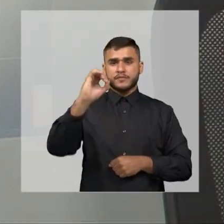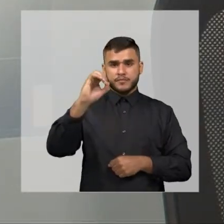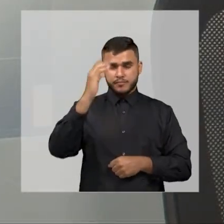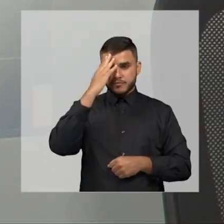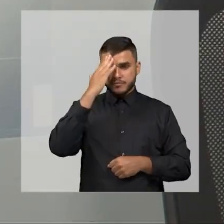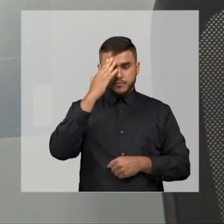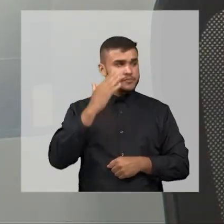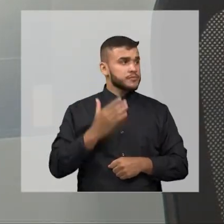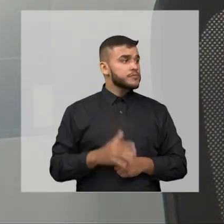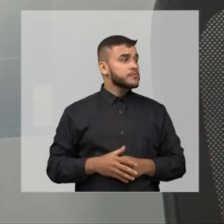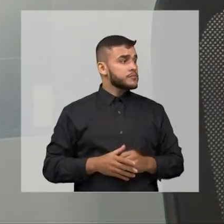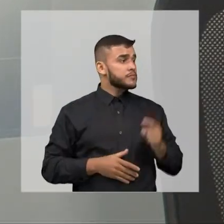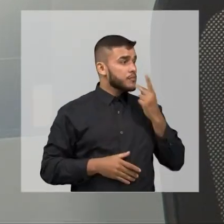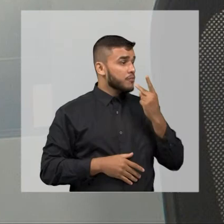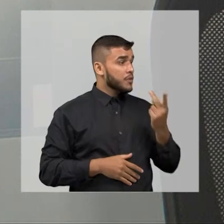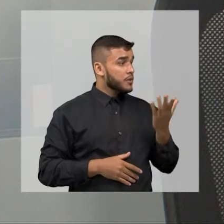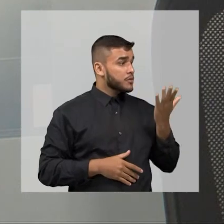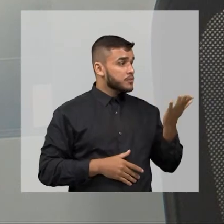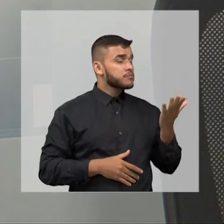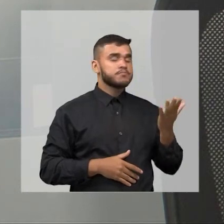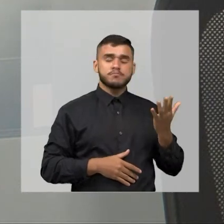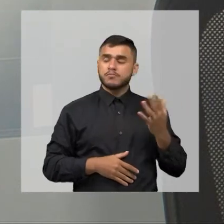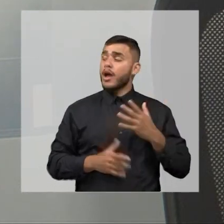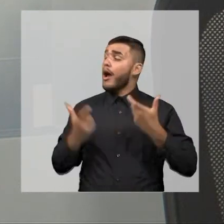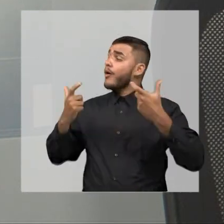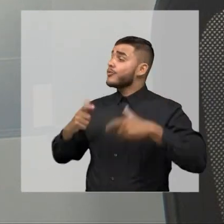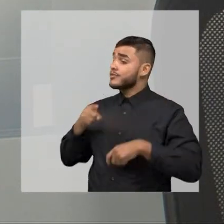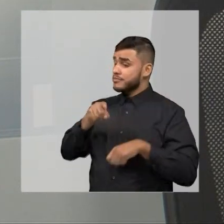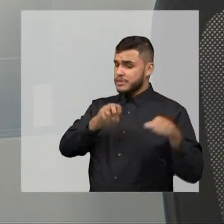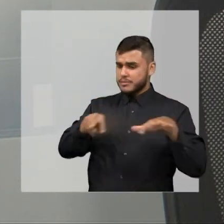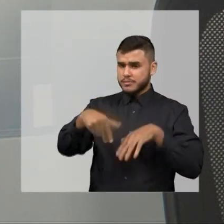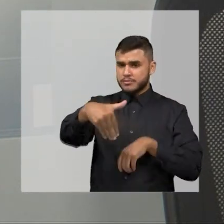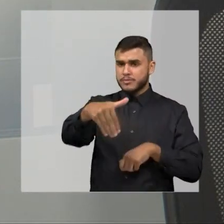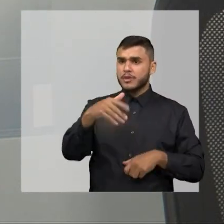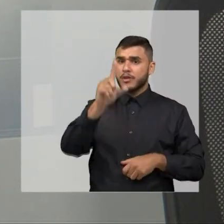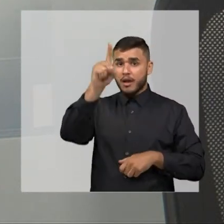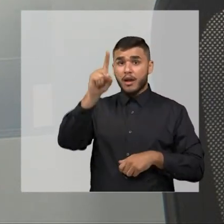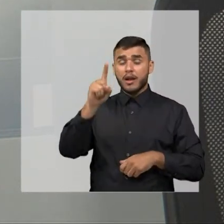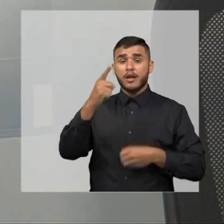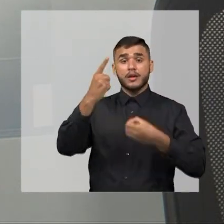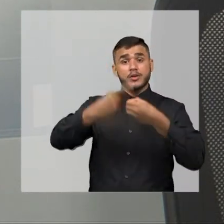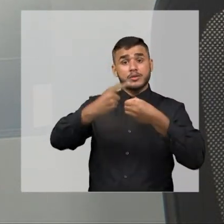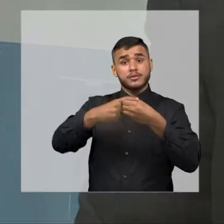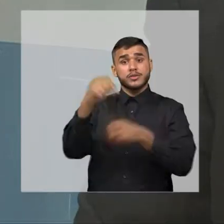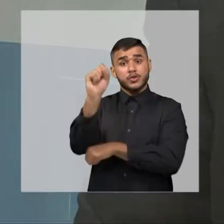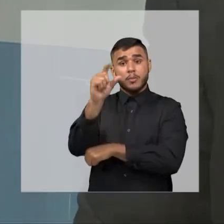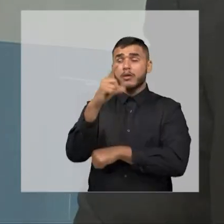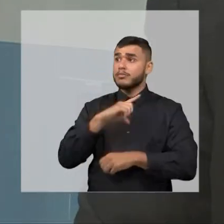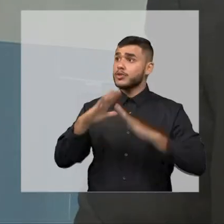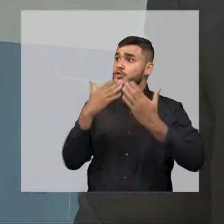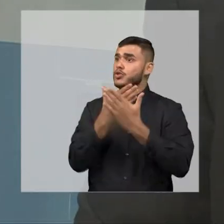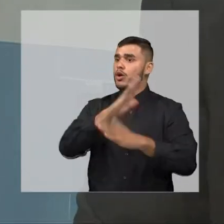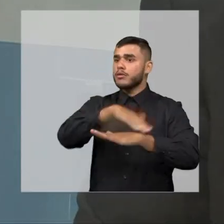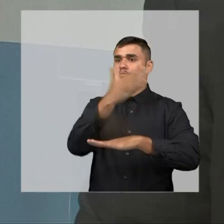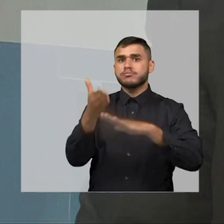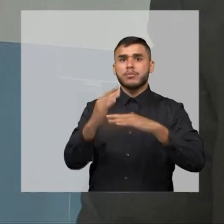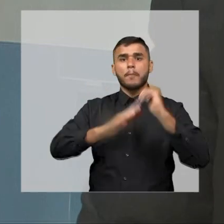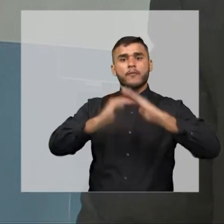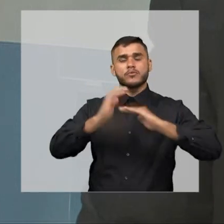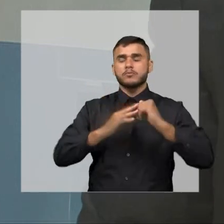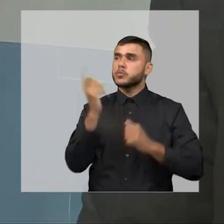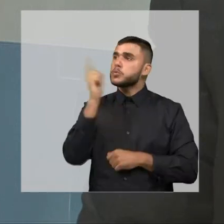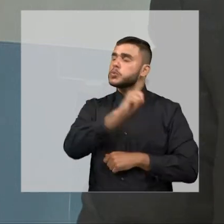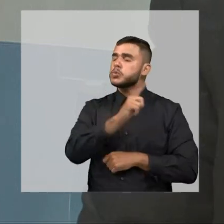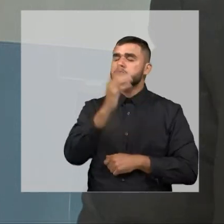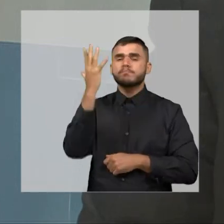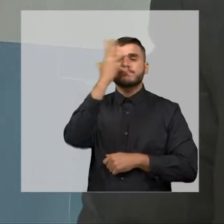Essa semana agora tem uma inauguração em Sobral, lá no Caiçara. Lindíssima escola, maravilhosa. São escolas que não deixam a desejar a